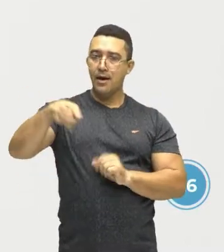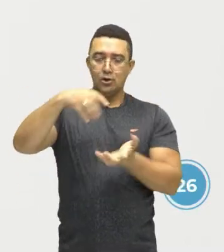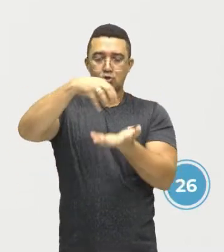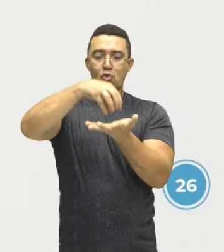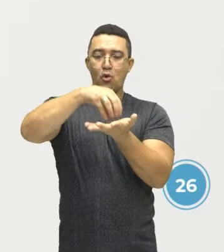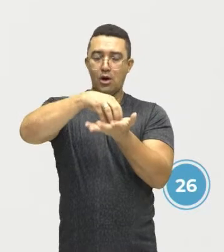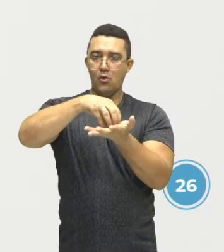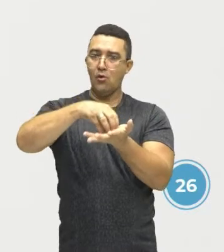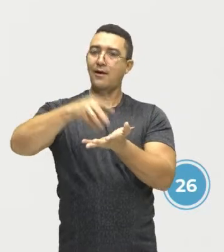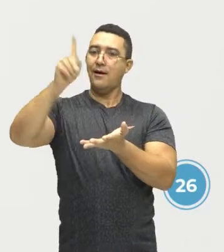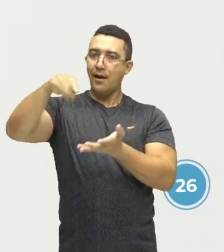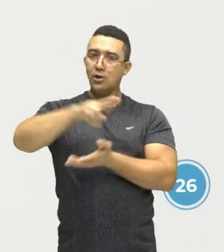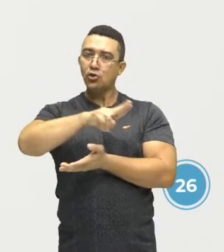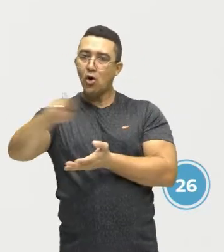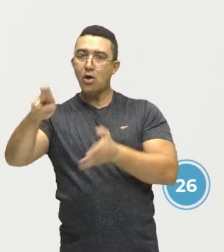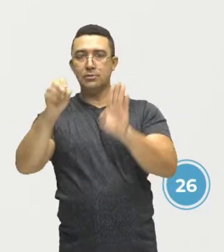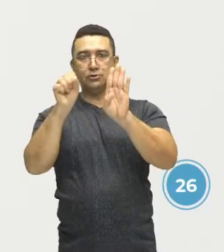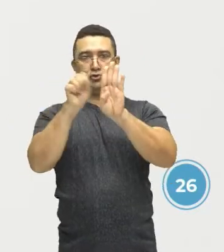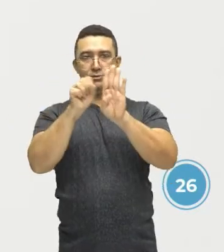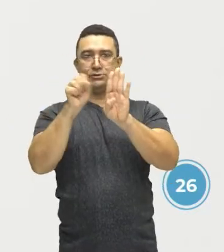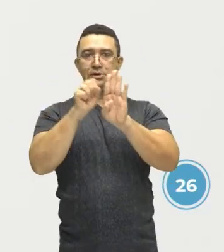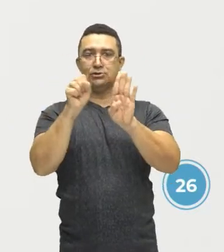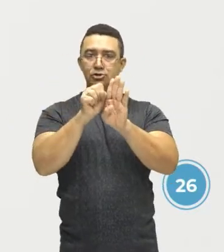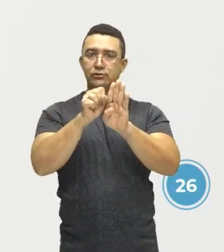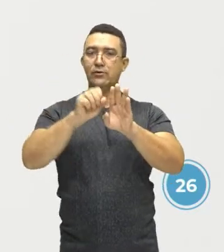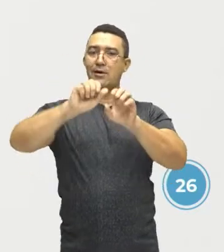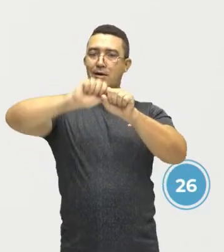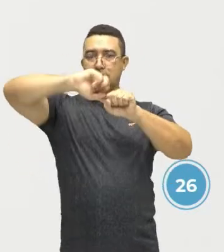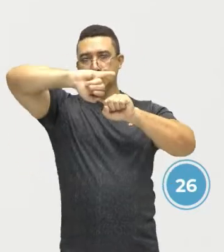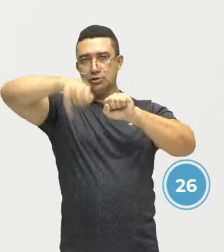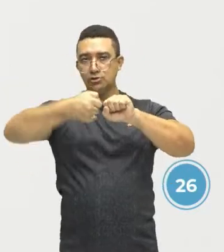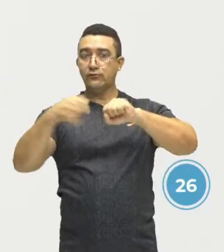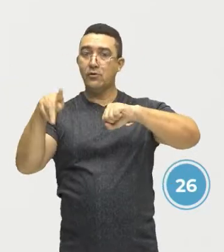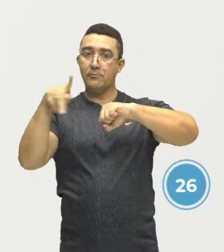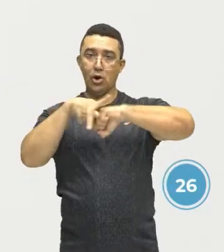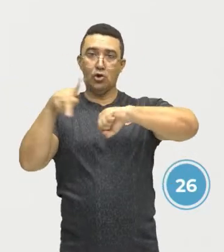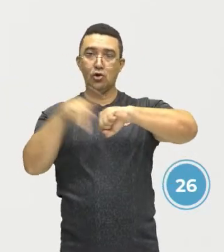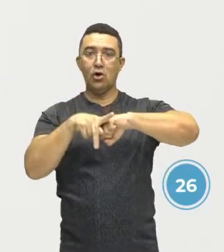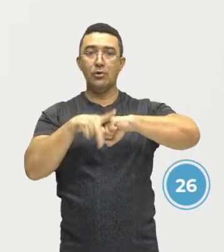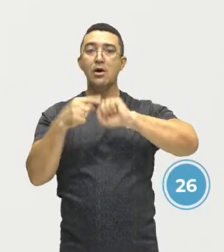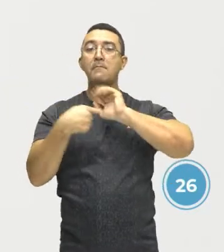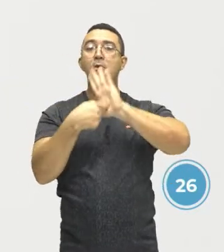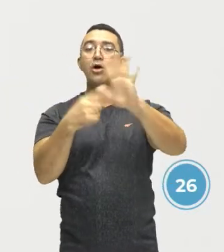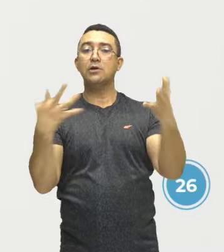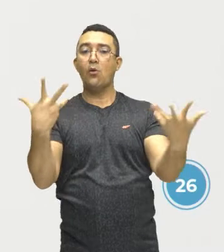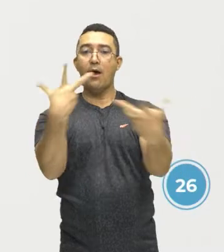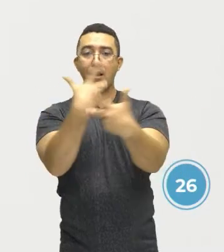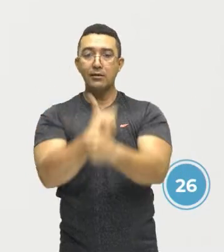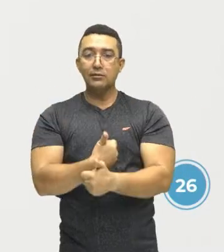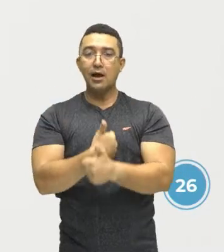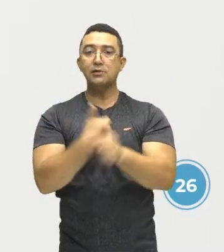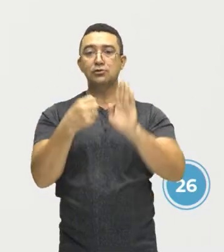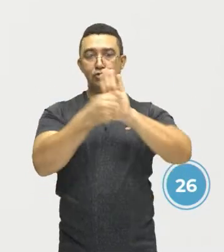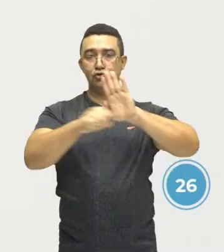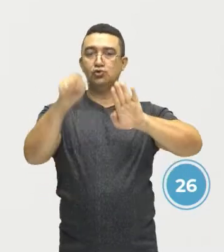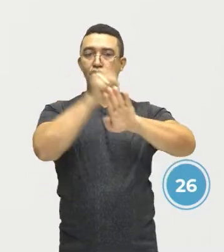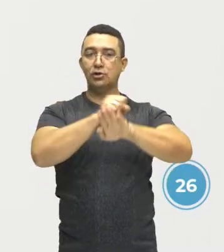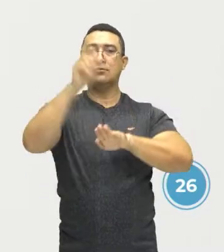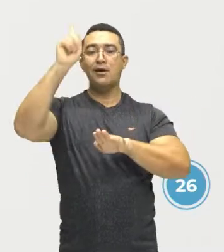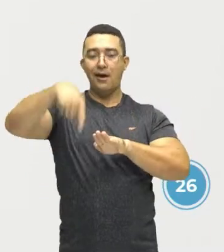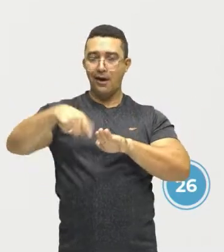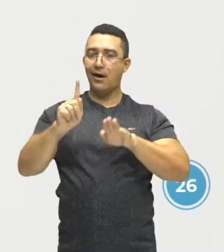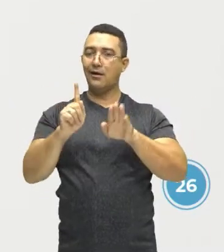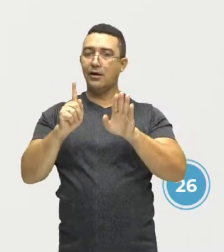é um nome, pode ser substantivo, pode ser adjetivo ou pronome, indicador de qualidade de sujeito e é formado por um verbo de ligação,